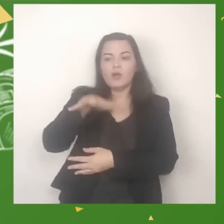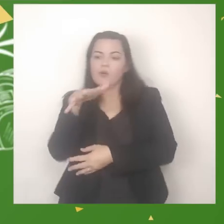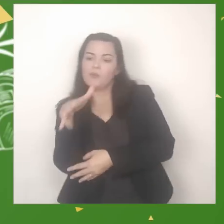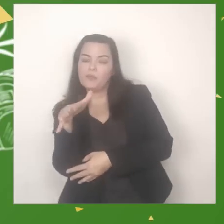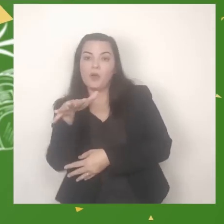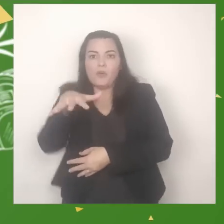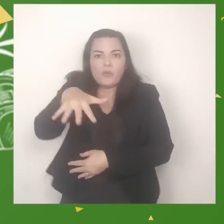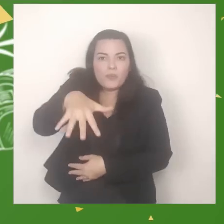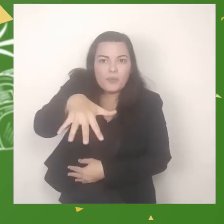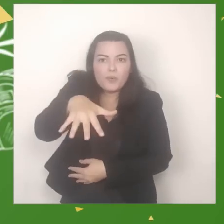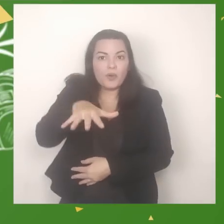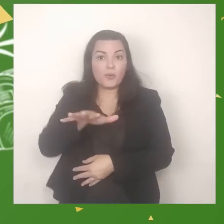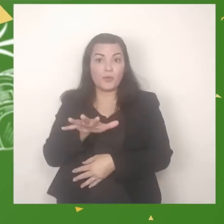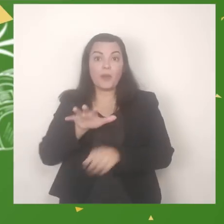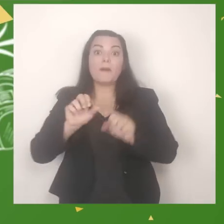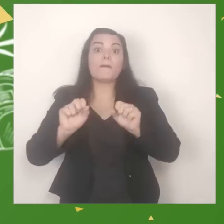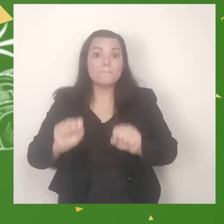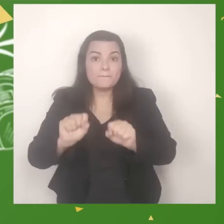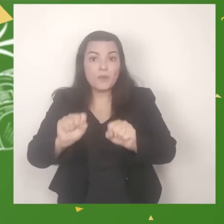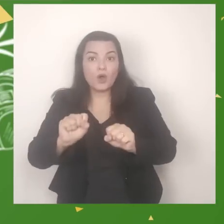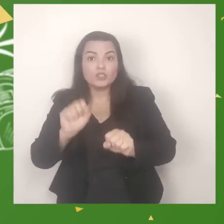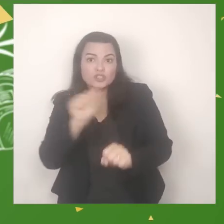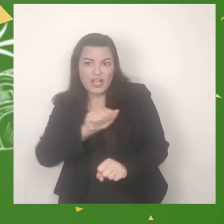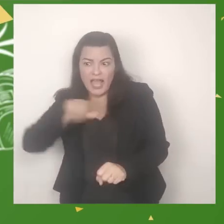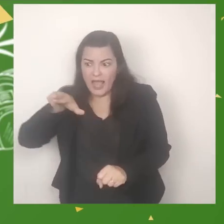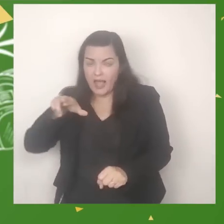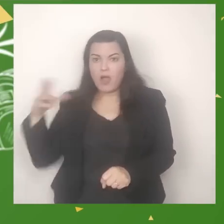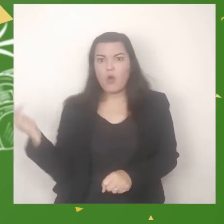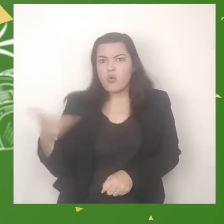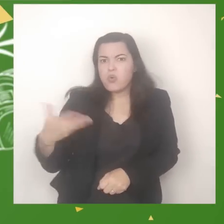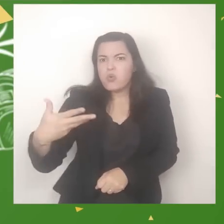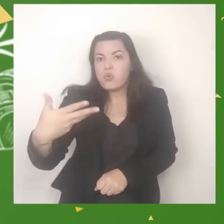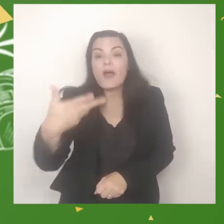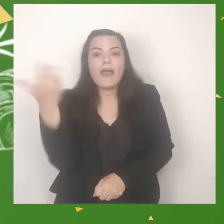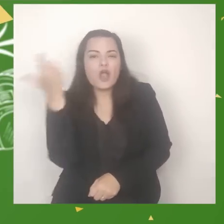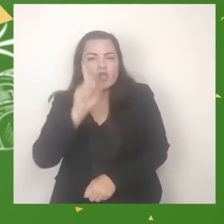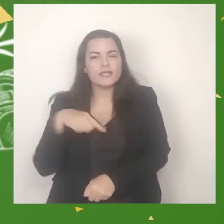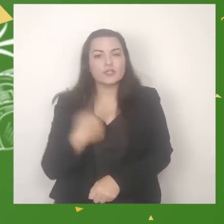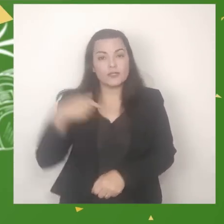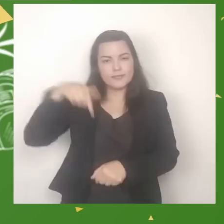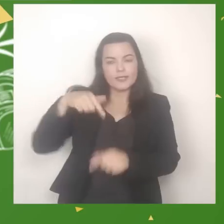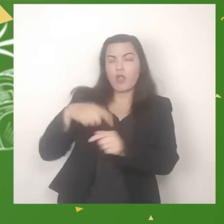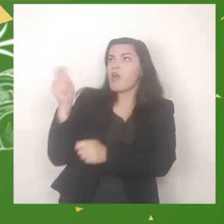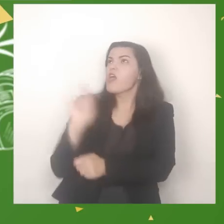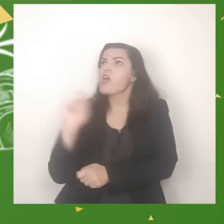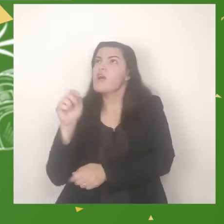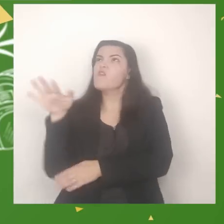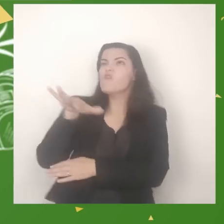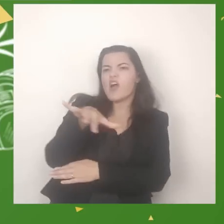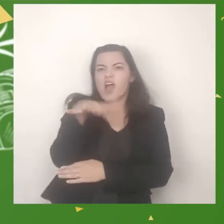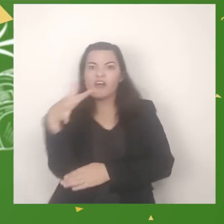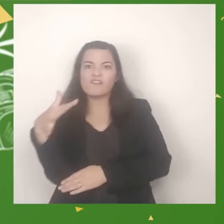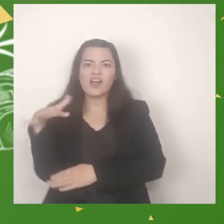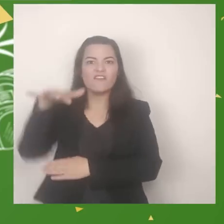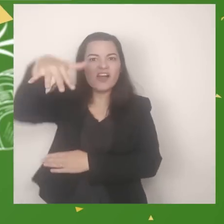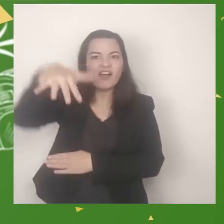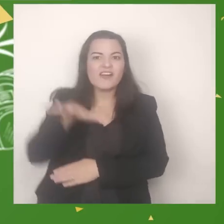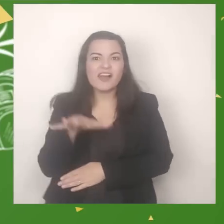pode passar mais rápido e aí a gente consegue fazer algumas manobras bem legais com a pipa no